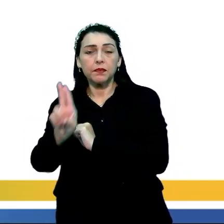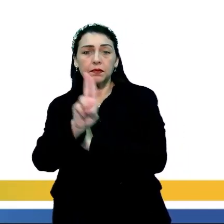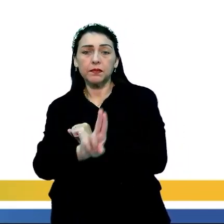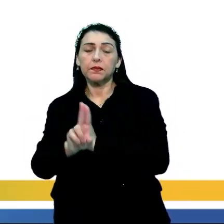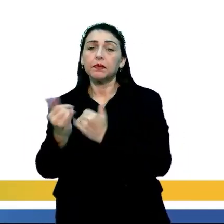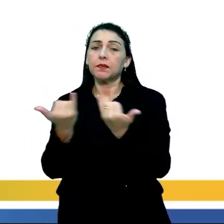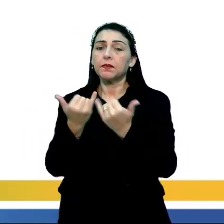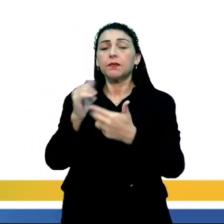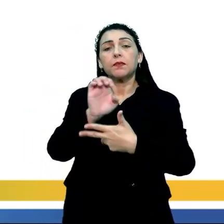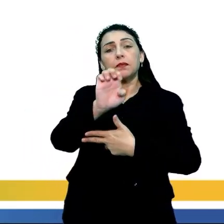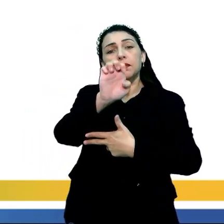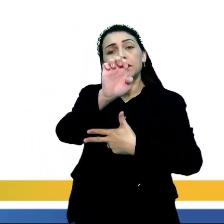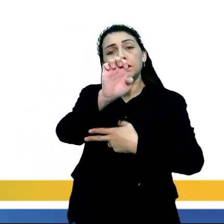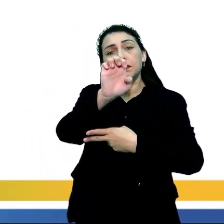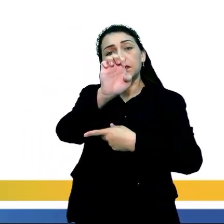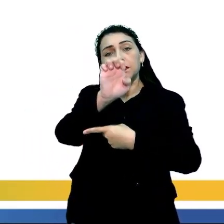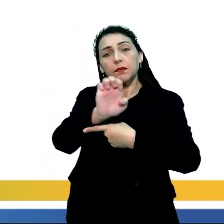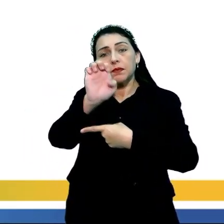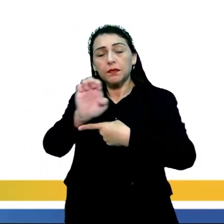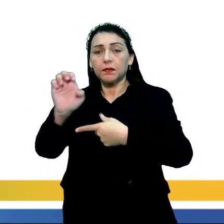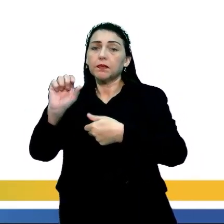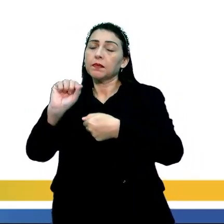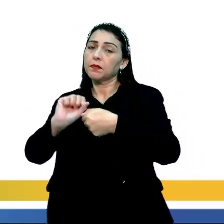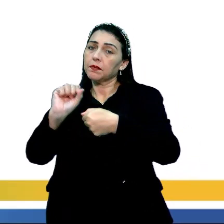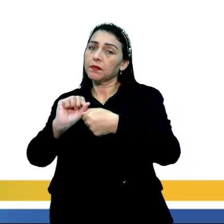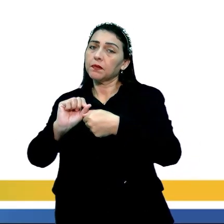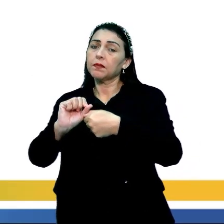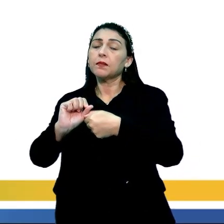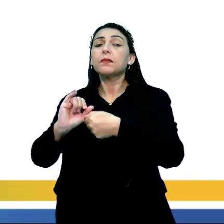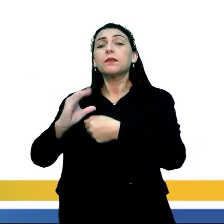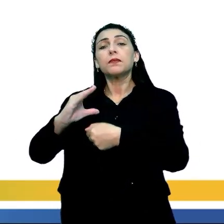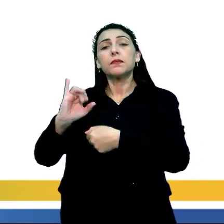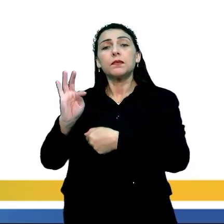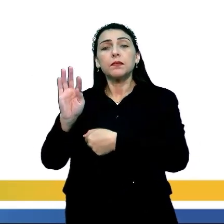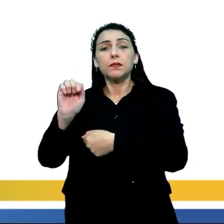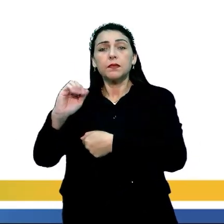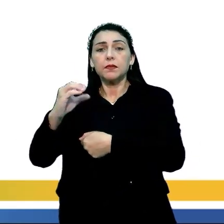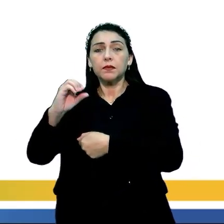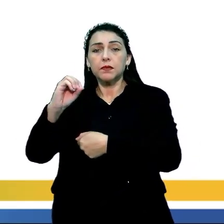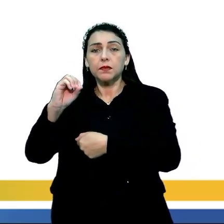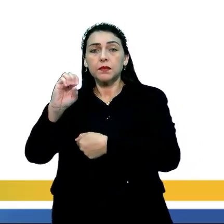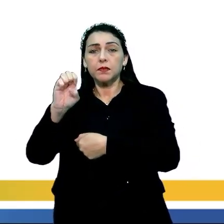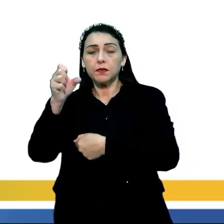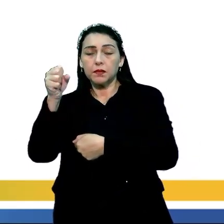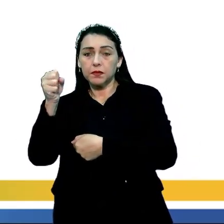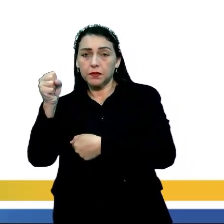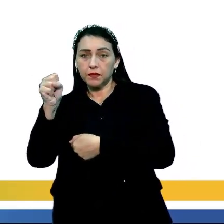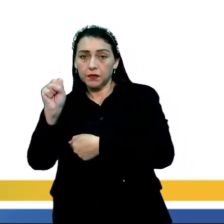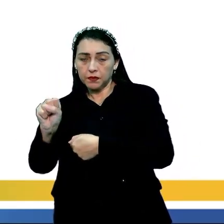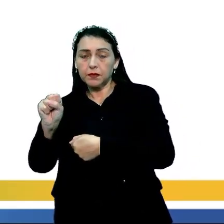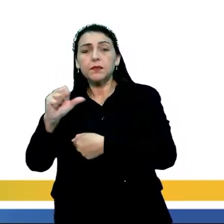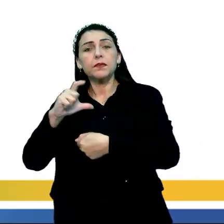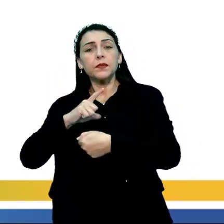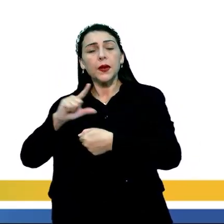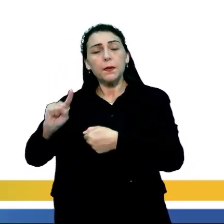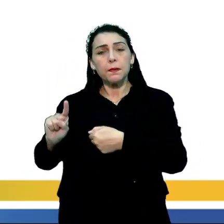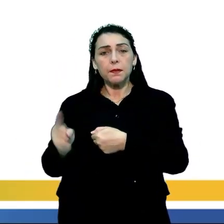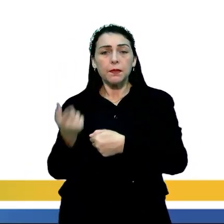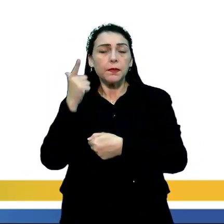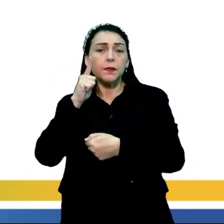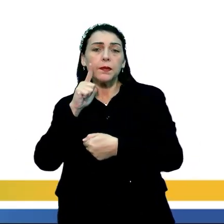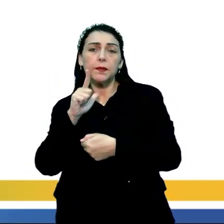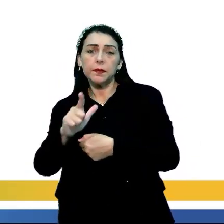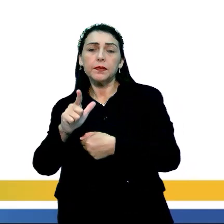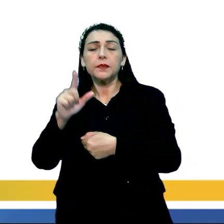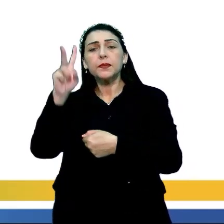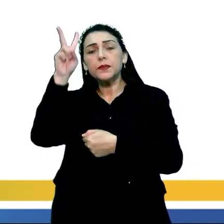dados estatísticos, fazer citações, nós temos muitos exemplos de redações que alcançaram 1000 pontos, com citações,